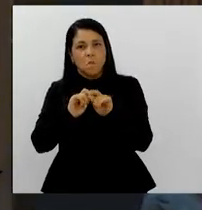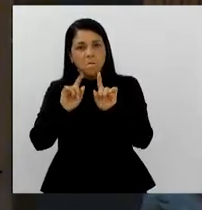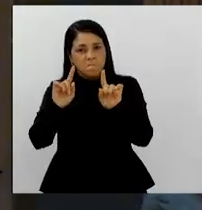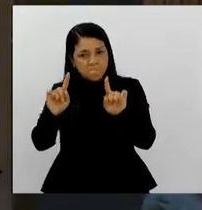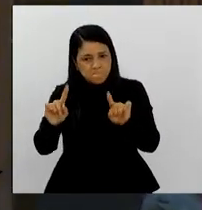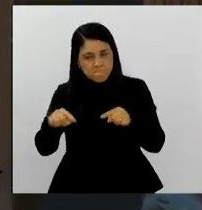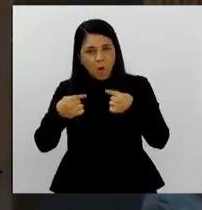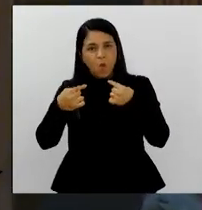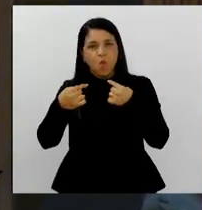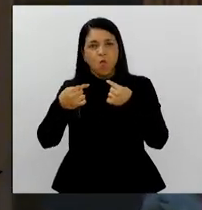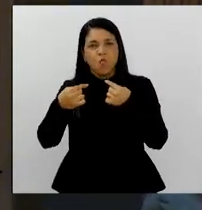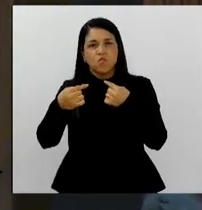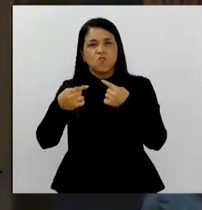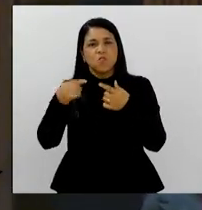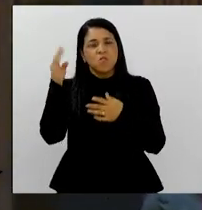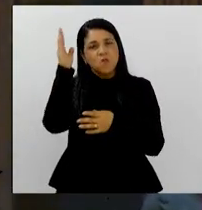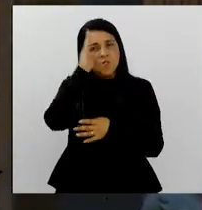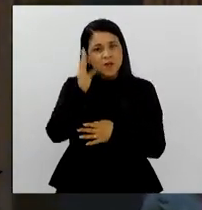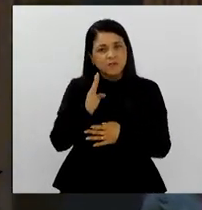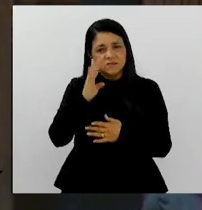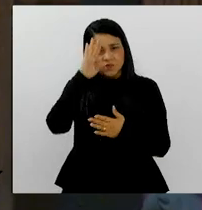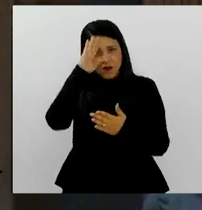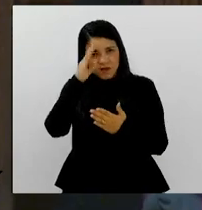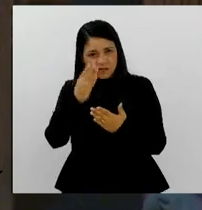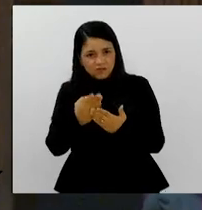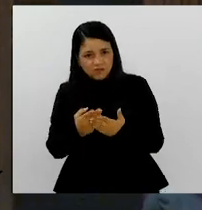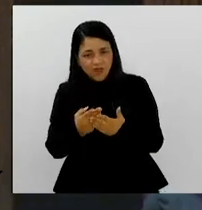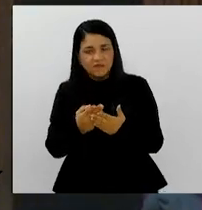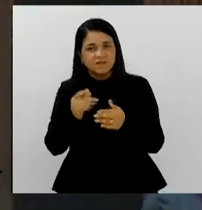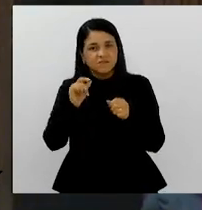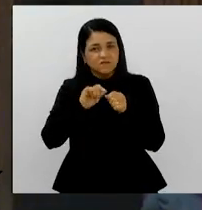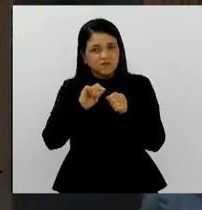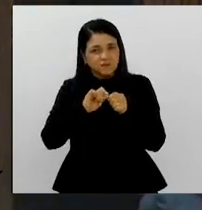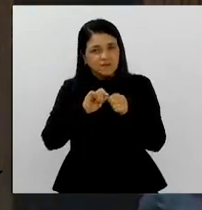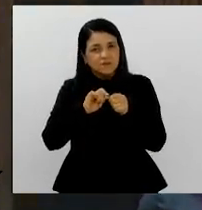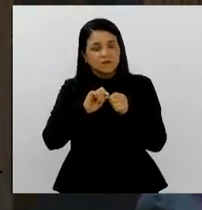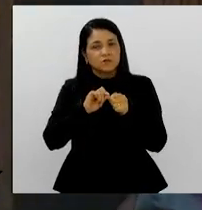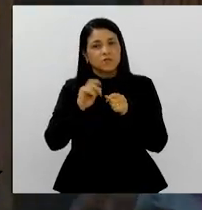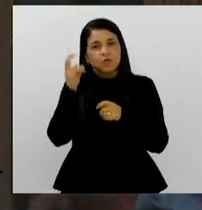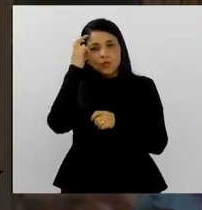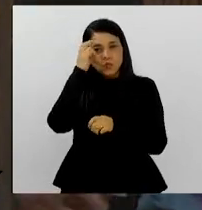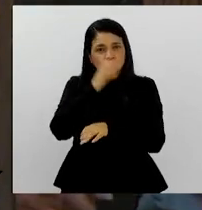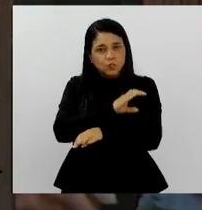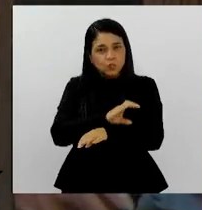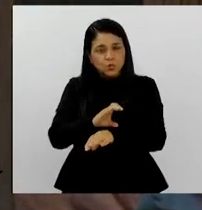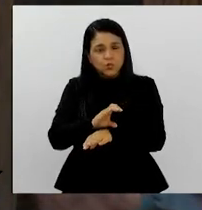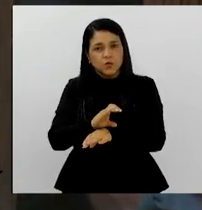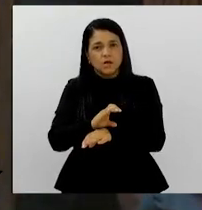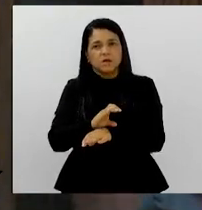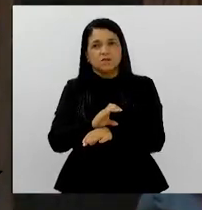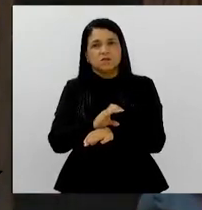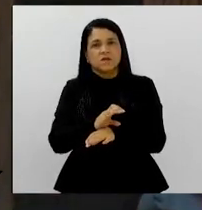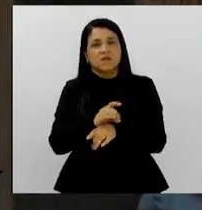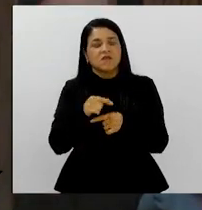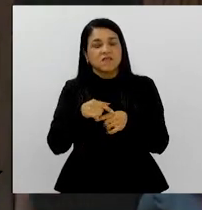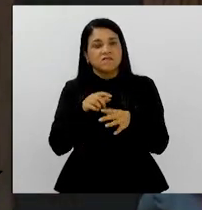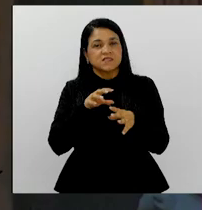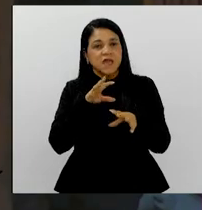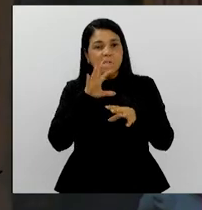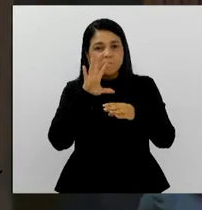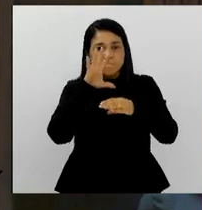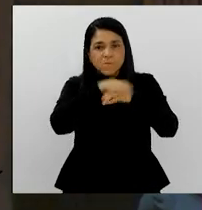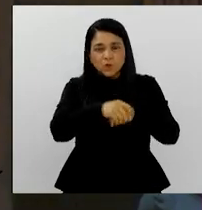querendo fazer com que o Brasil acreditasse que os fazedores eram aqueles que se locupletavam da coisa pública ou